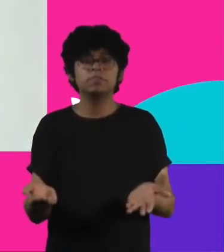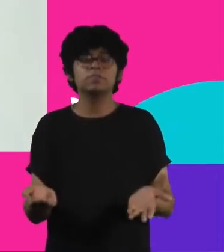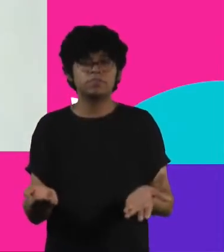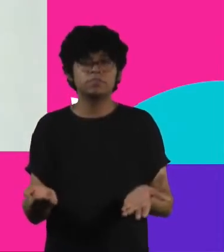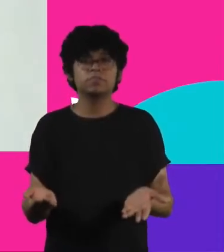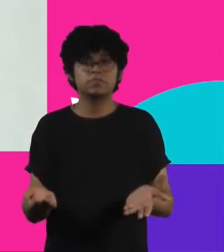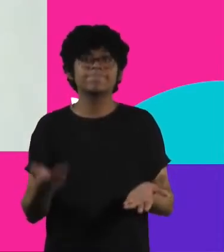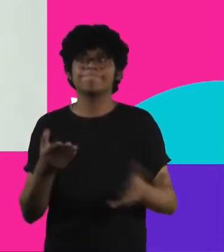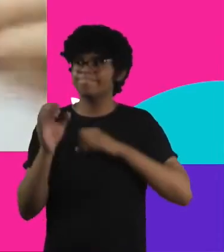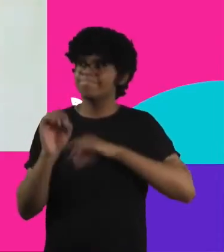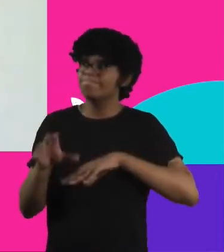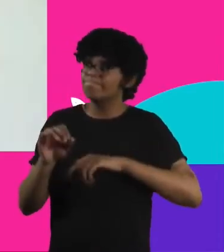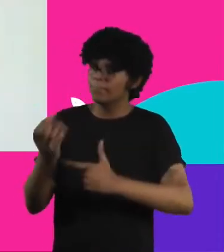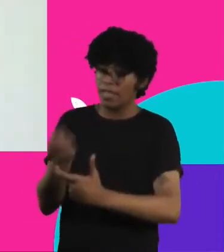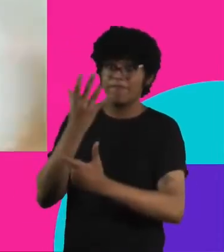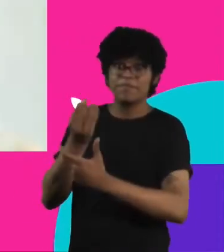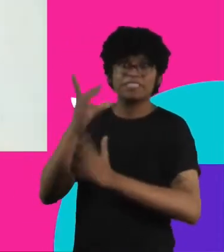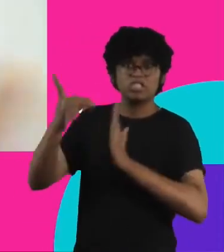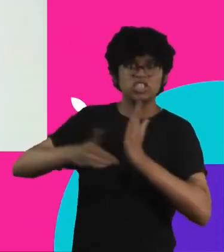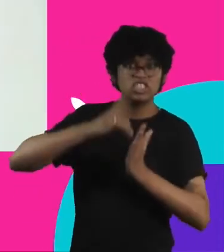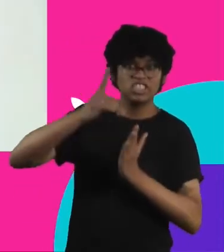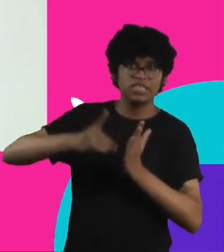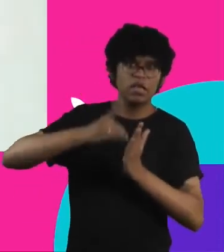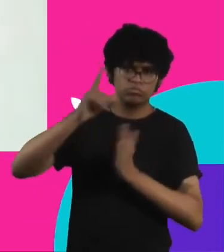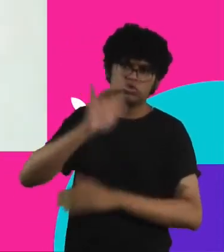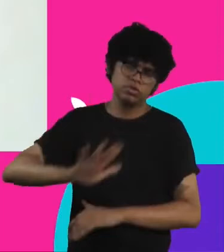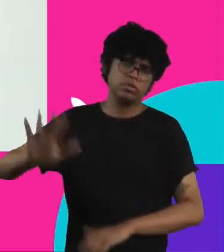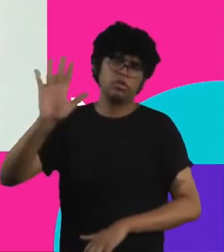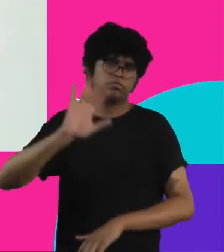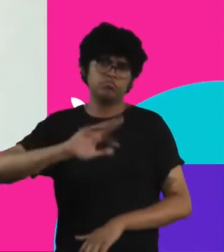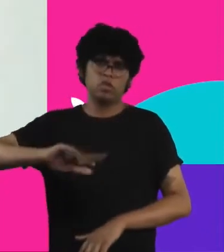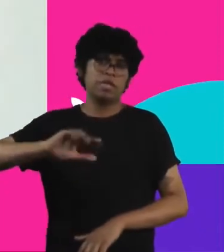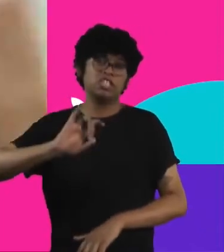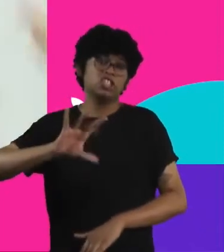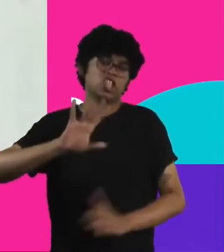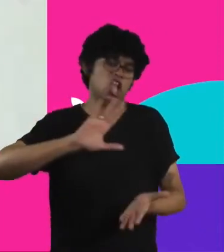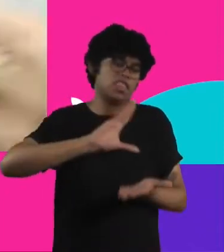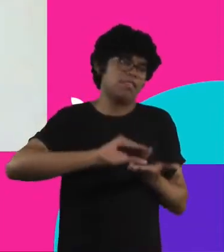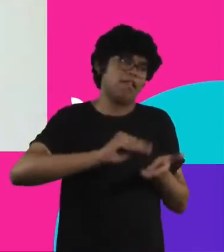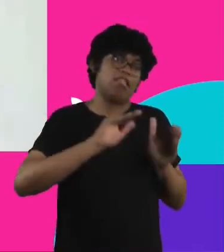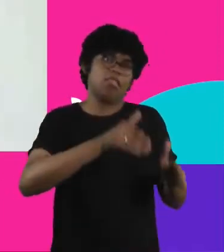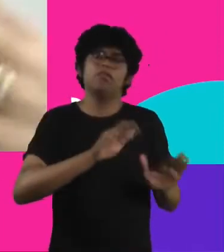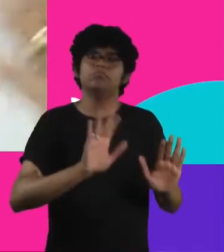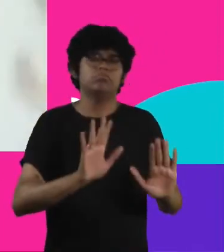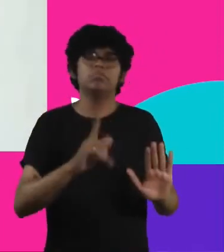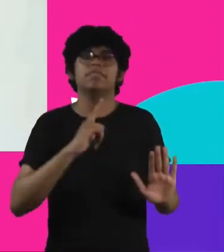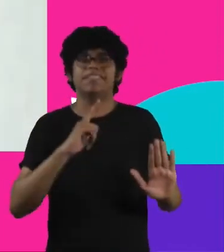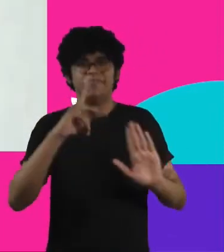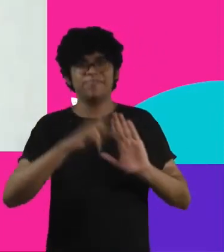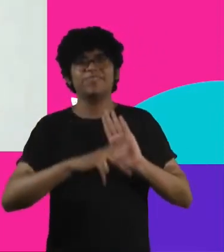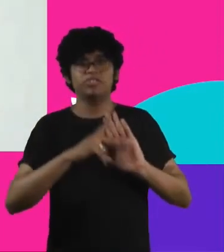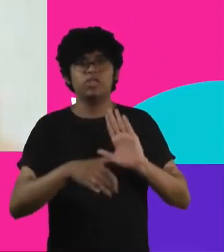de alfabetização digital, de uma forma geral, não só a educação em dados. Então, a gente tem programas perto